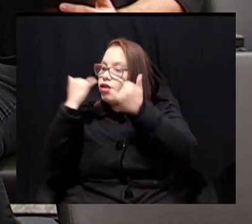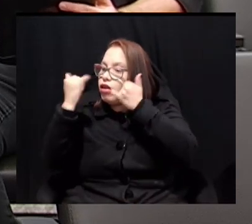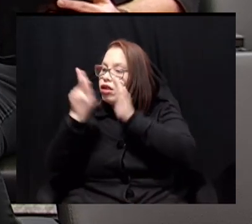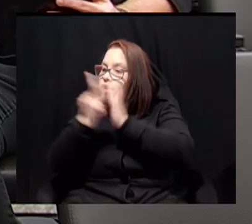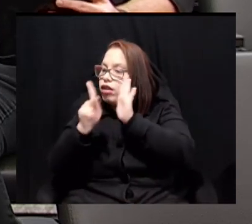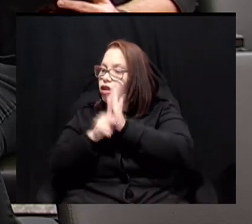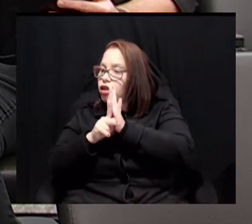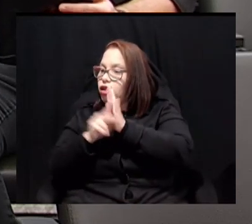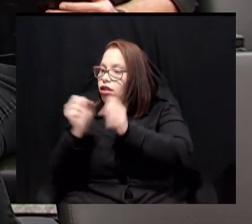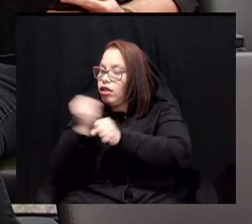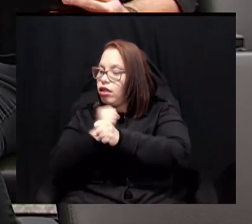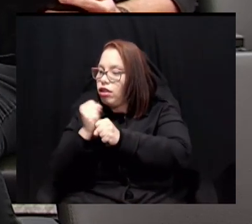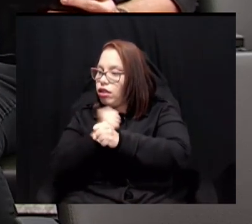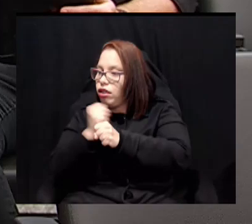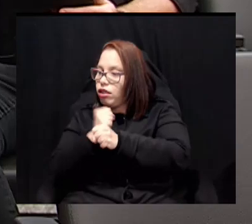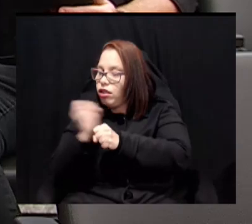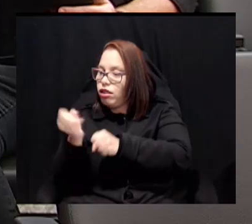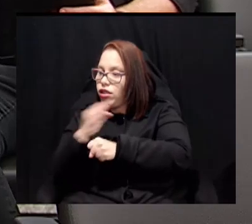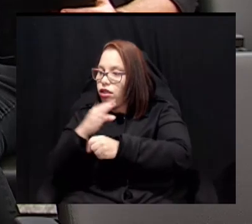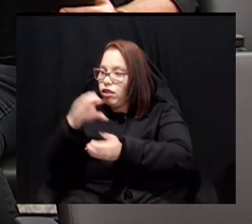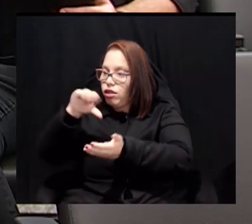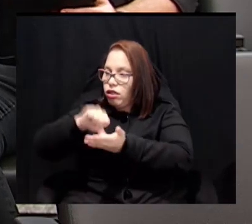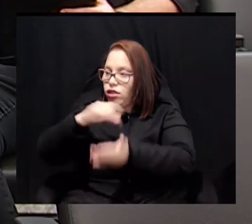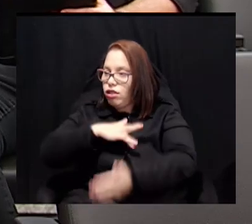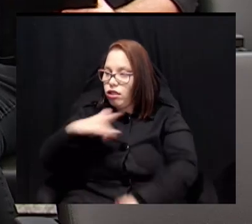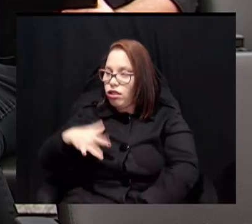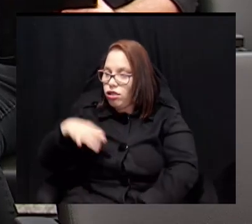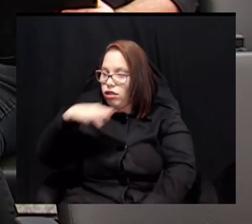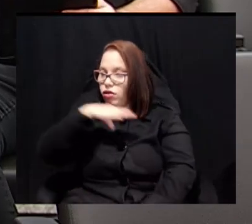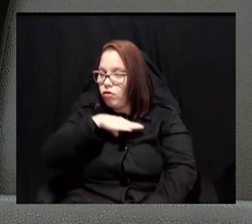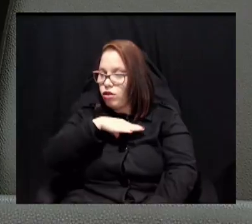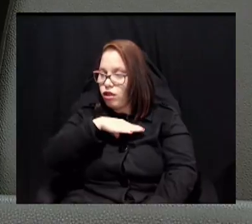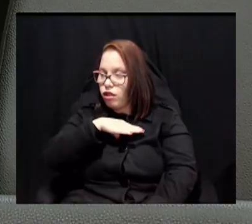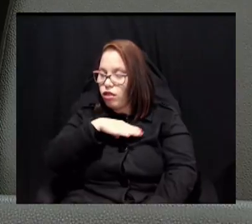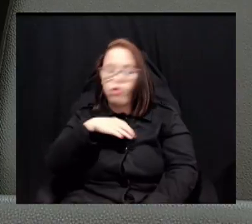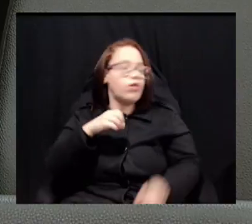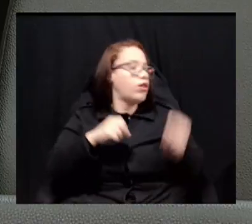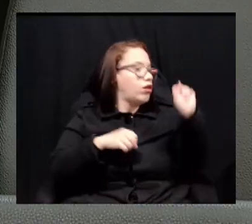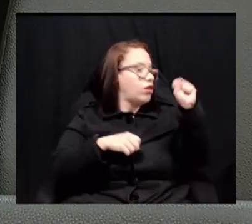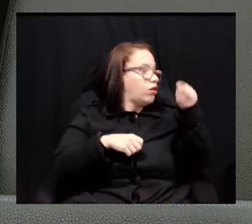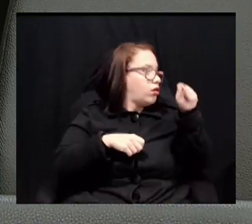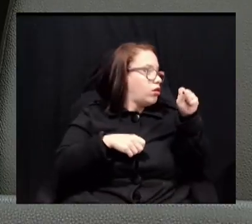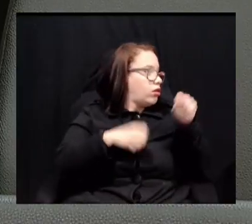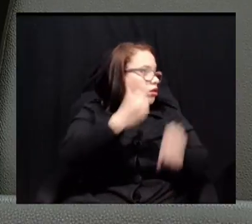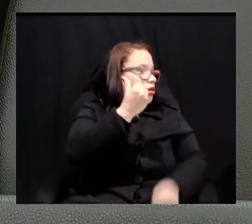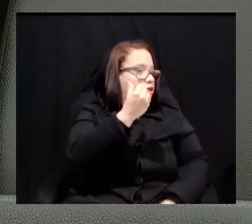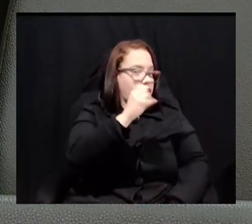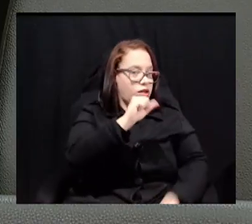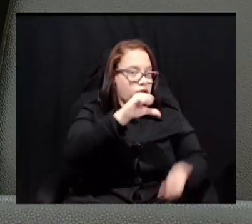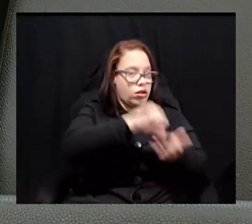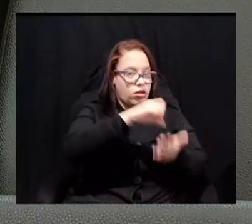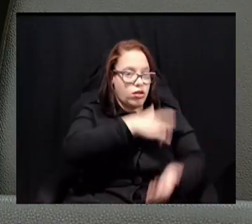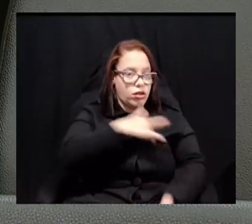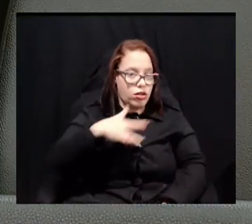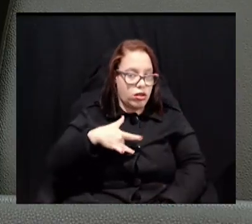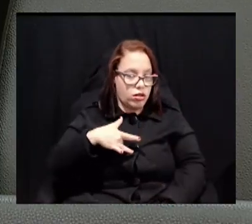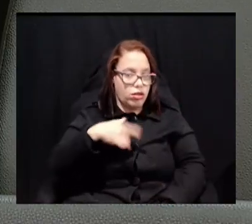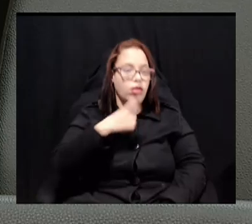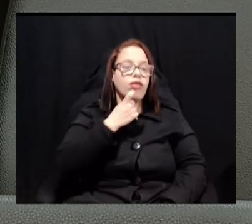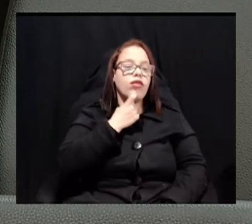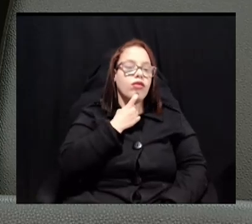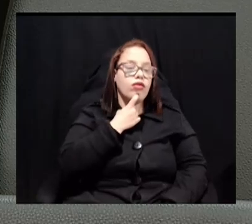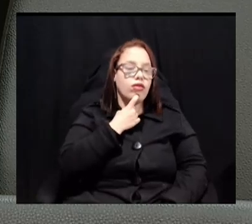construção de novos centros de saúde no município. Sim, nós temos 68 postos de saúde no município de Campinas.